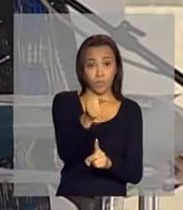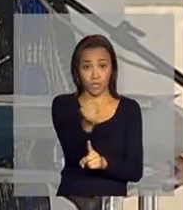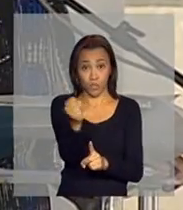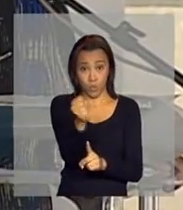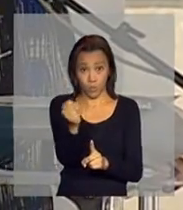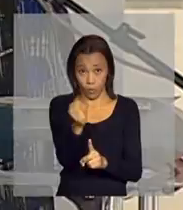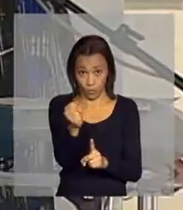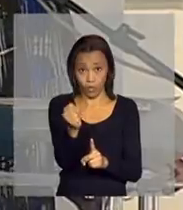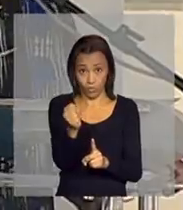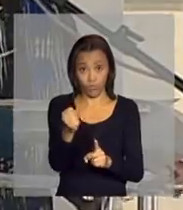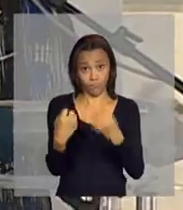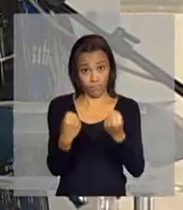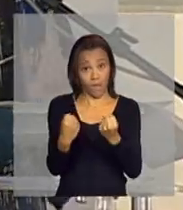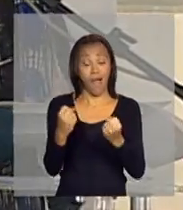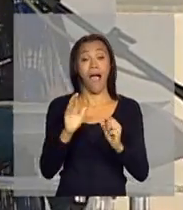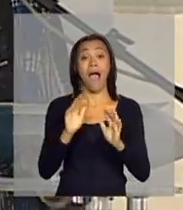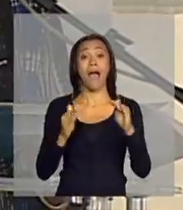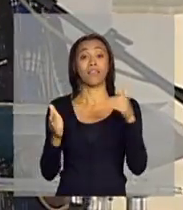ano.